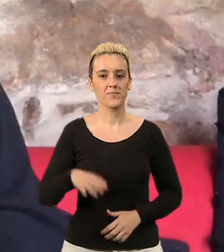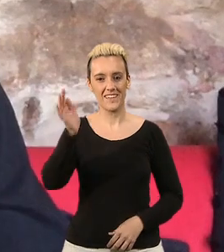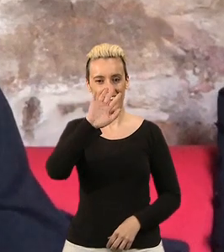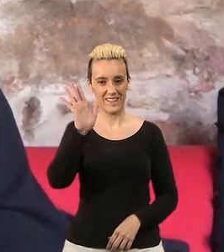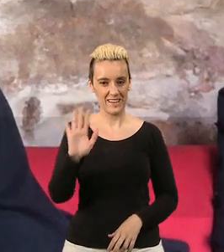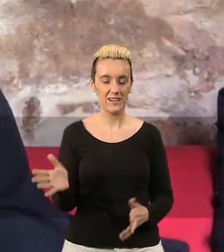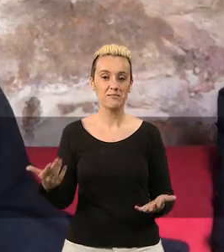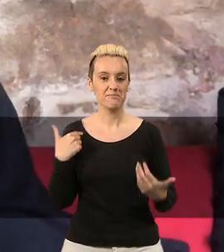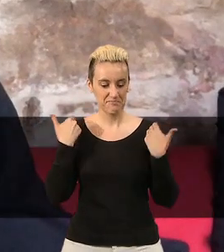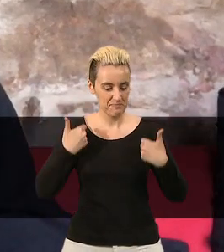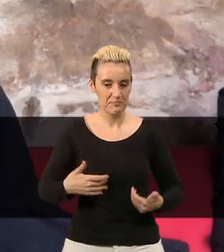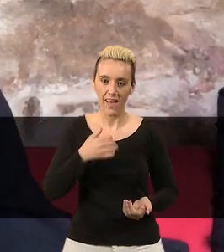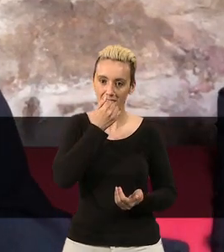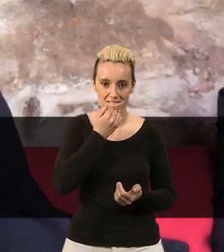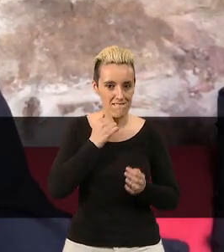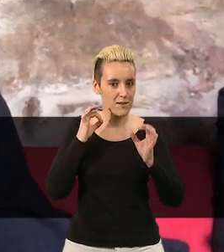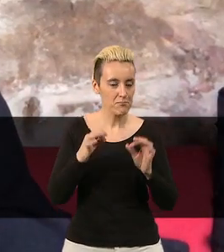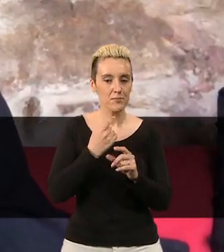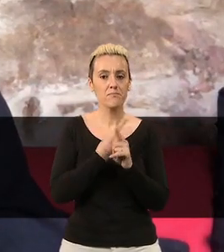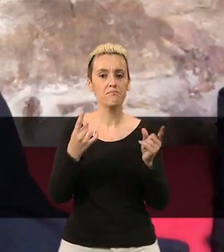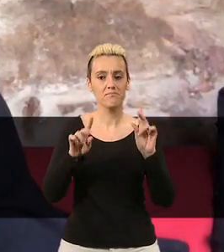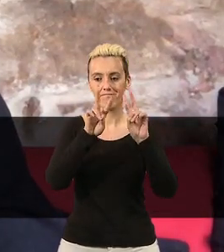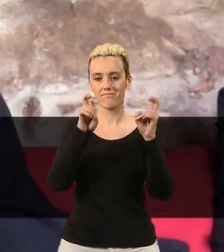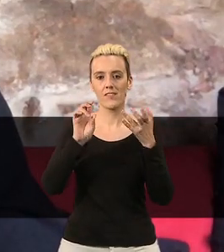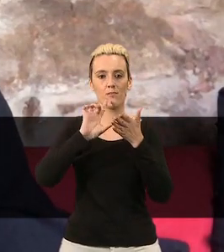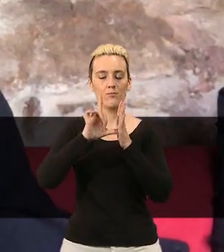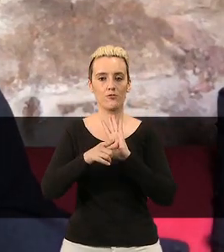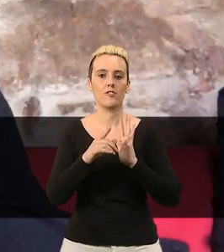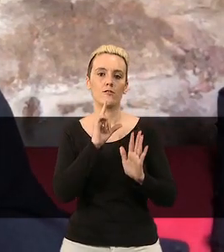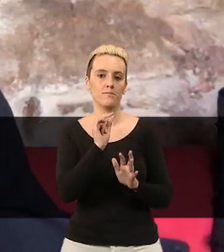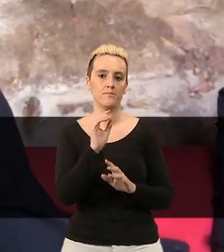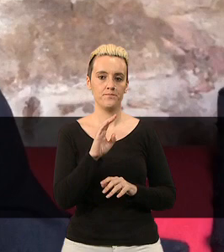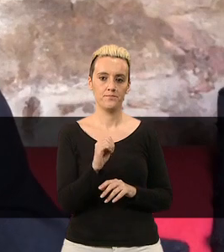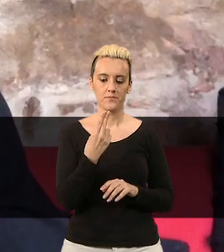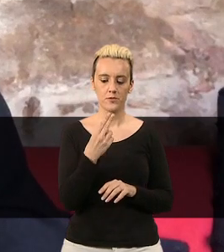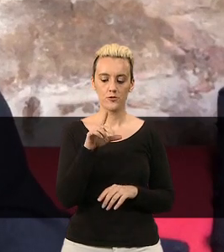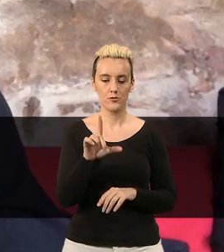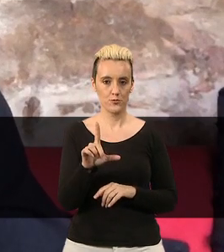Olá malta, é um prazer estar aqui a falar deste projeto Sul com os meus